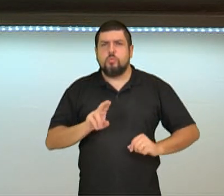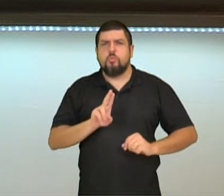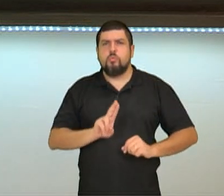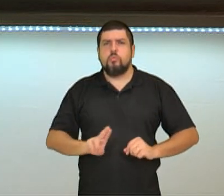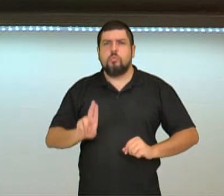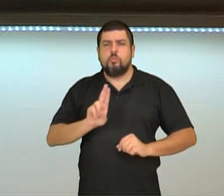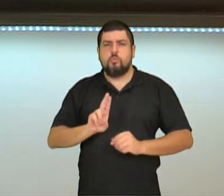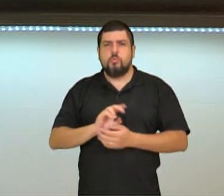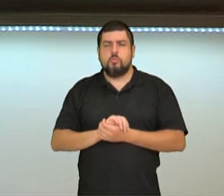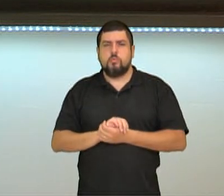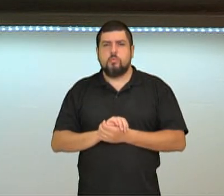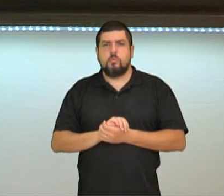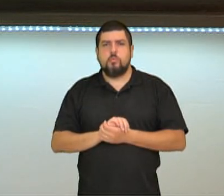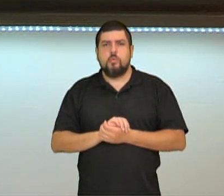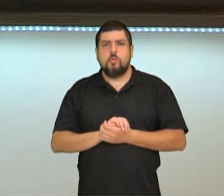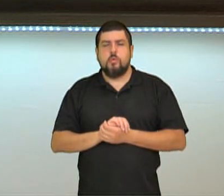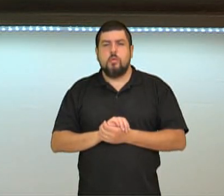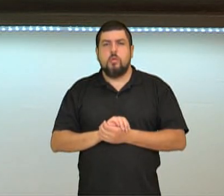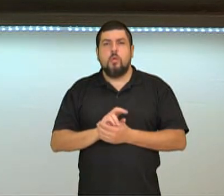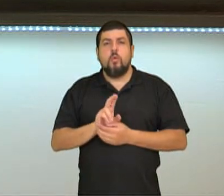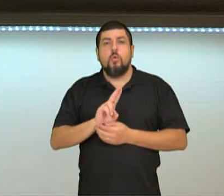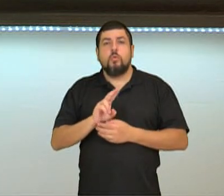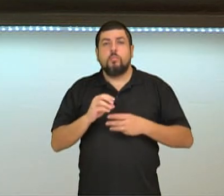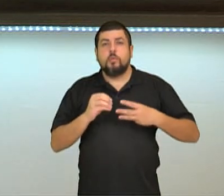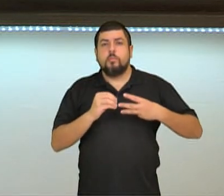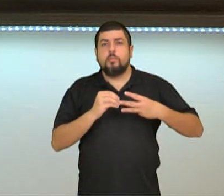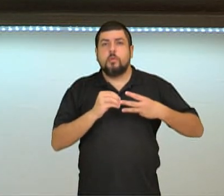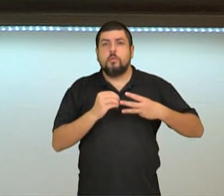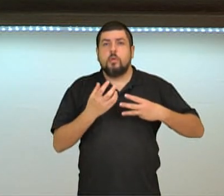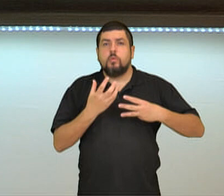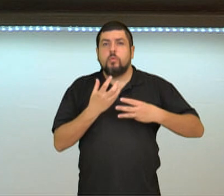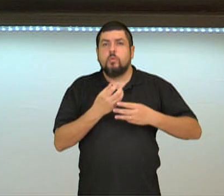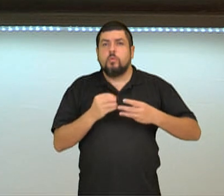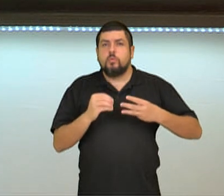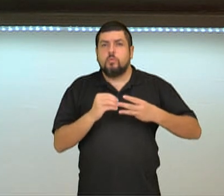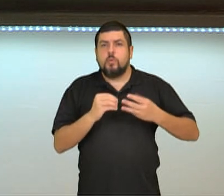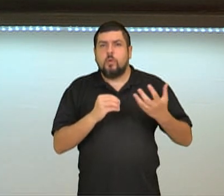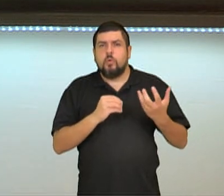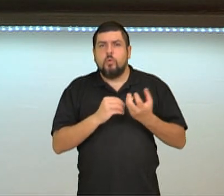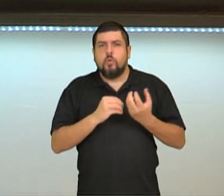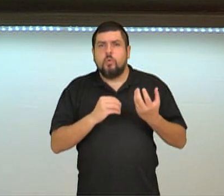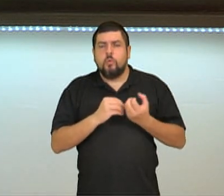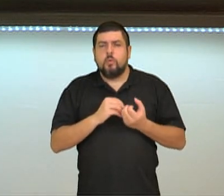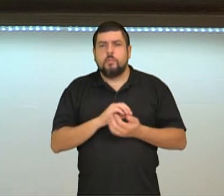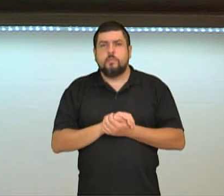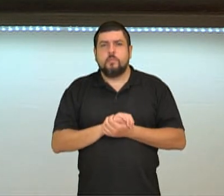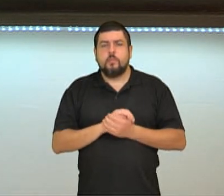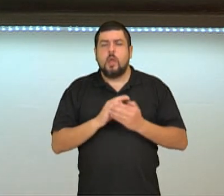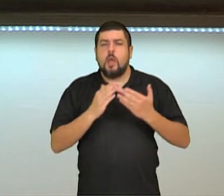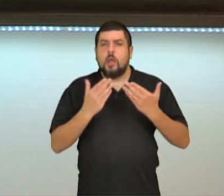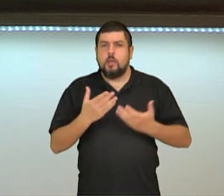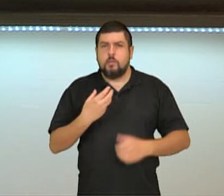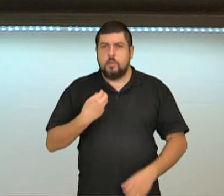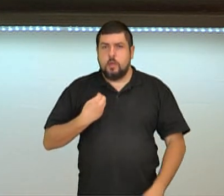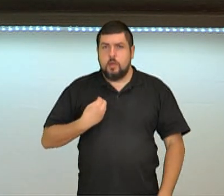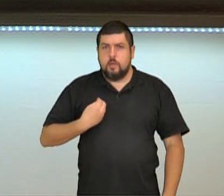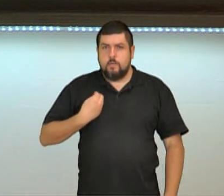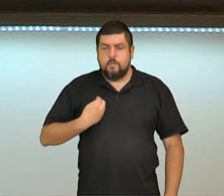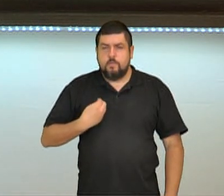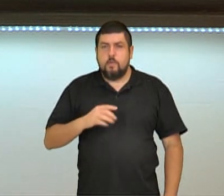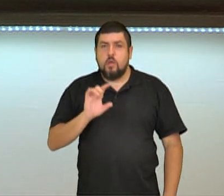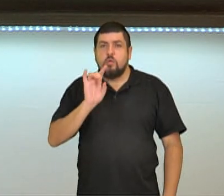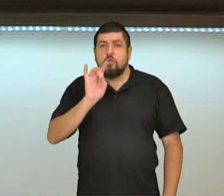importante chamado respiração celular. Então, para que a gente possa estar vivo, não basta só ter comida,